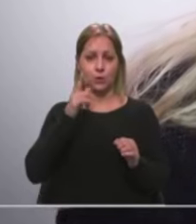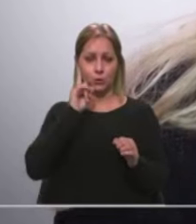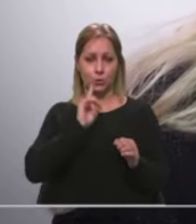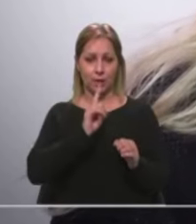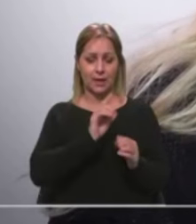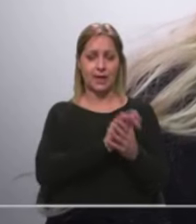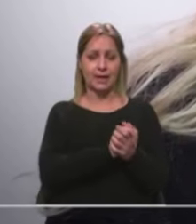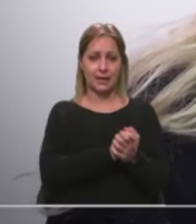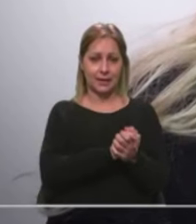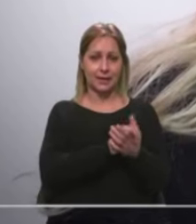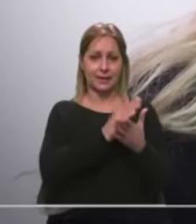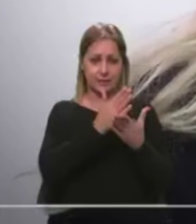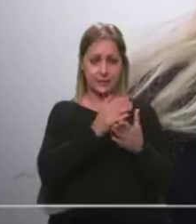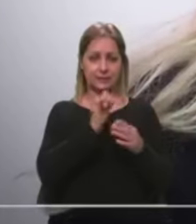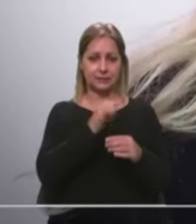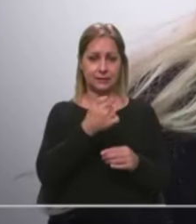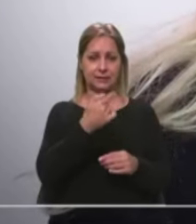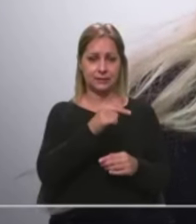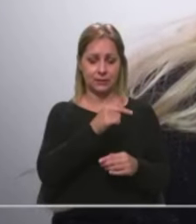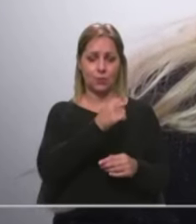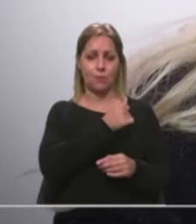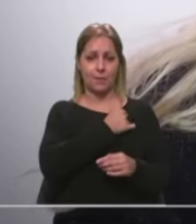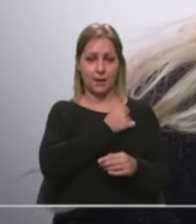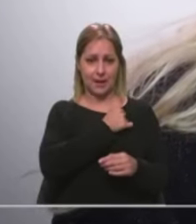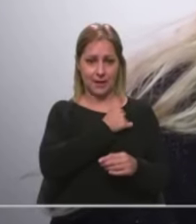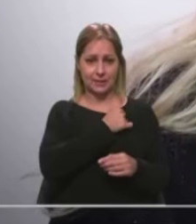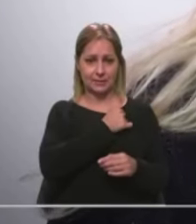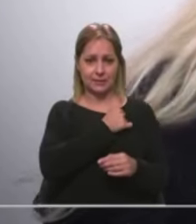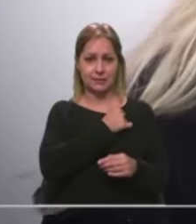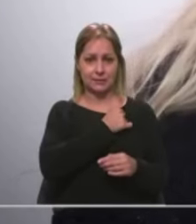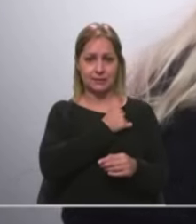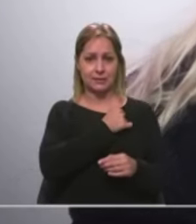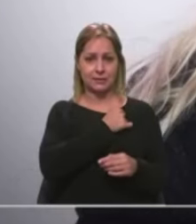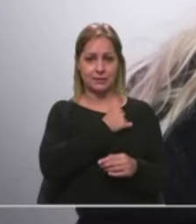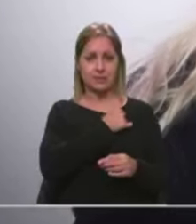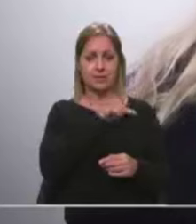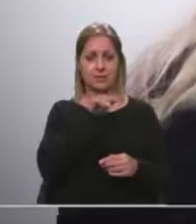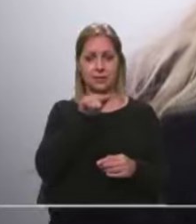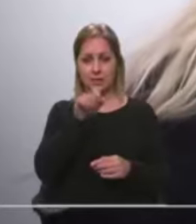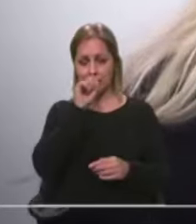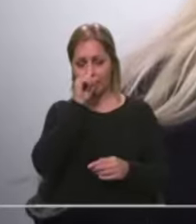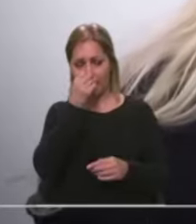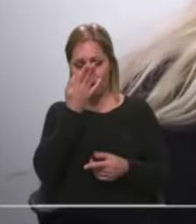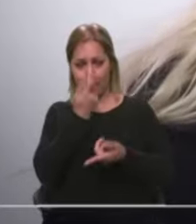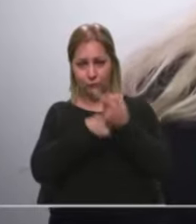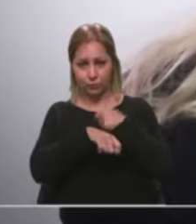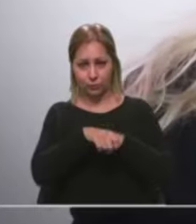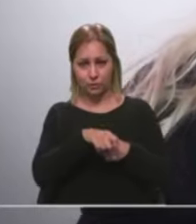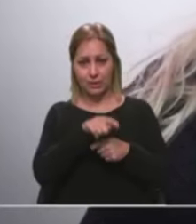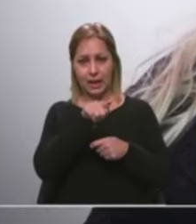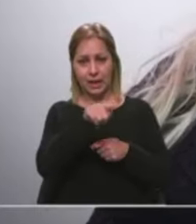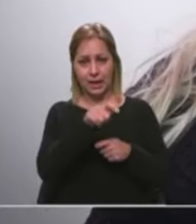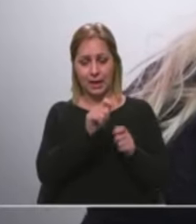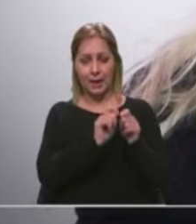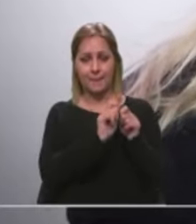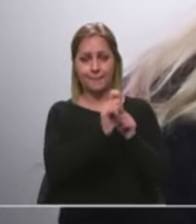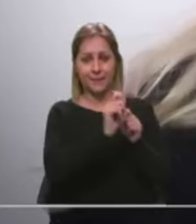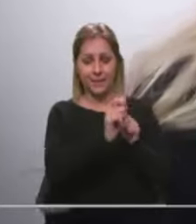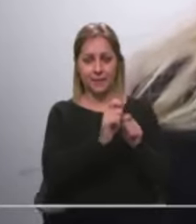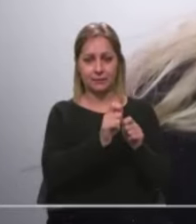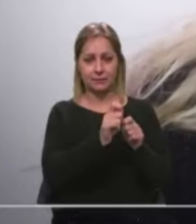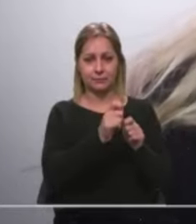casada sim tinha um apartamento Zinho E assim a florista que é a mãe dele e ia lá levar a